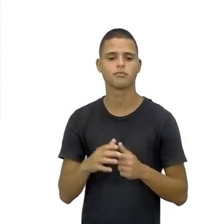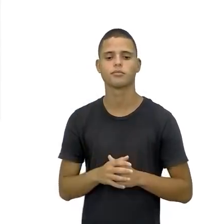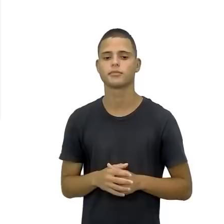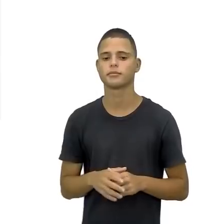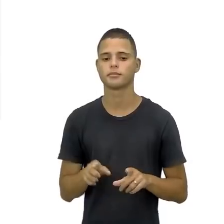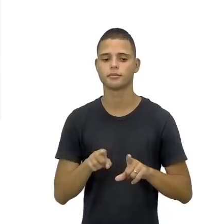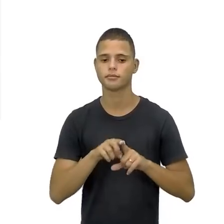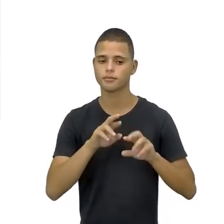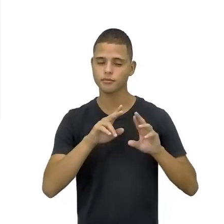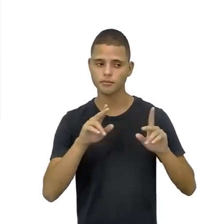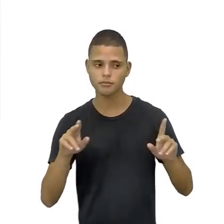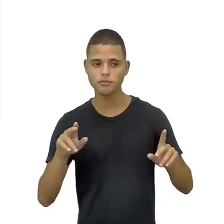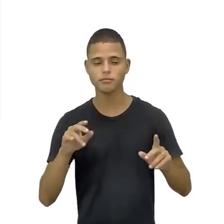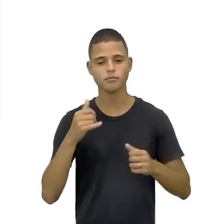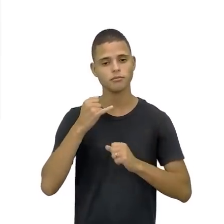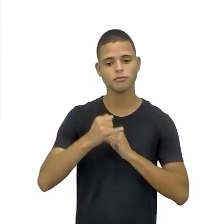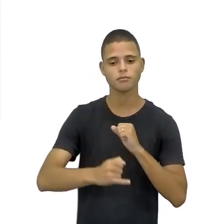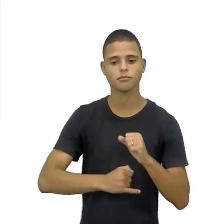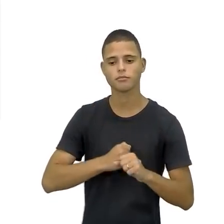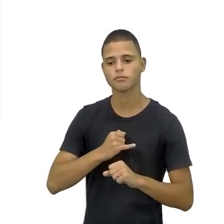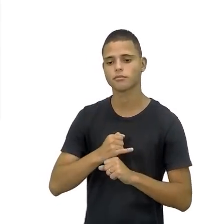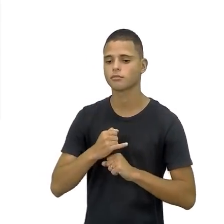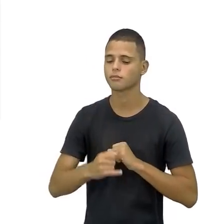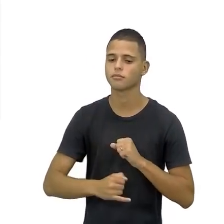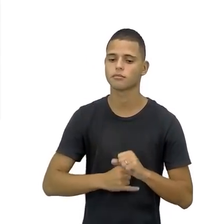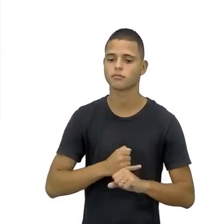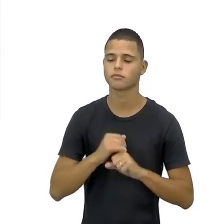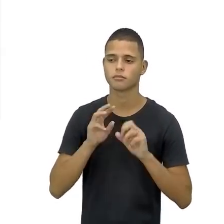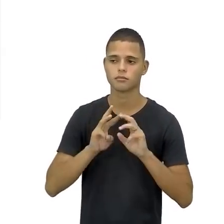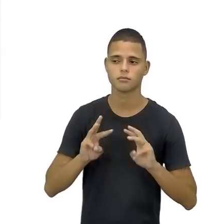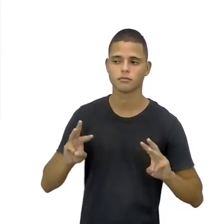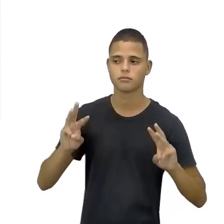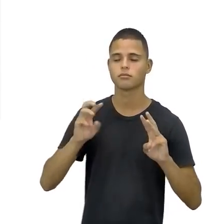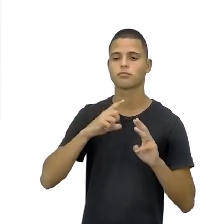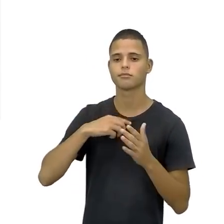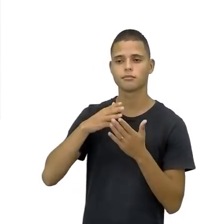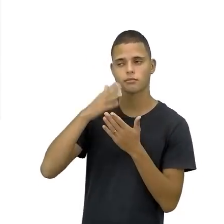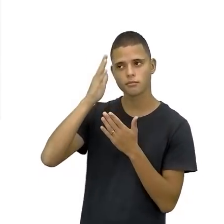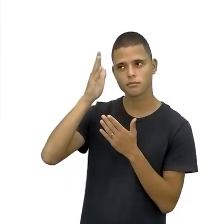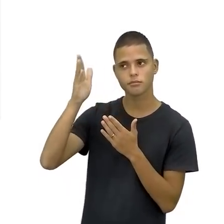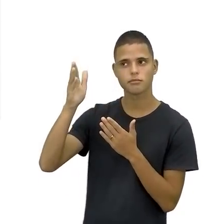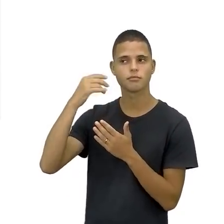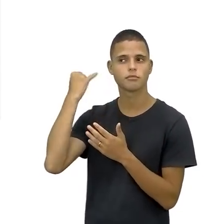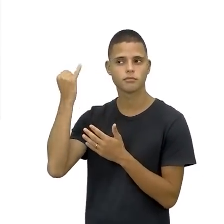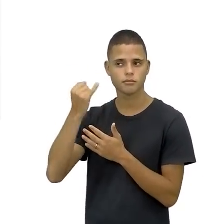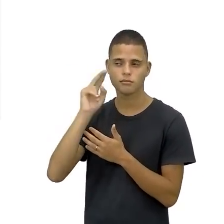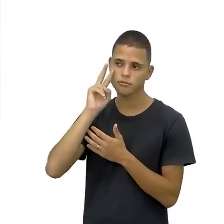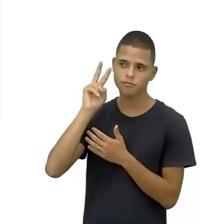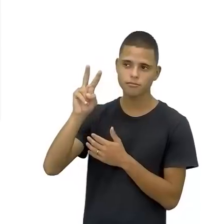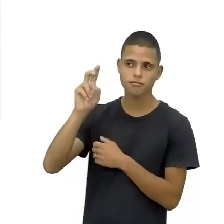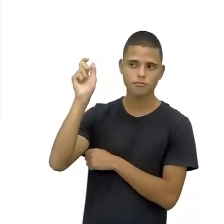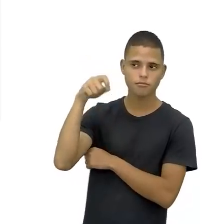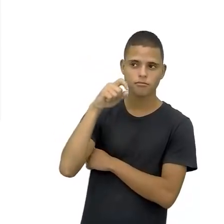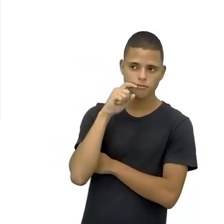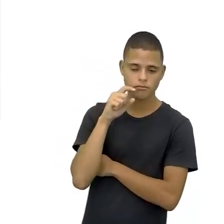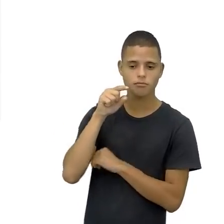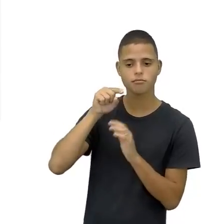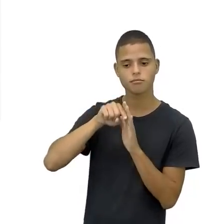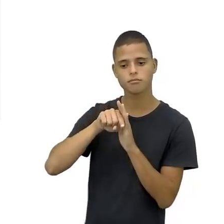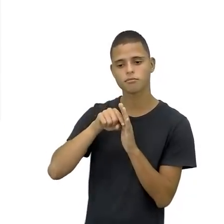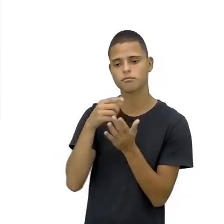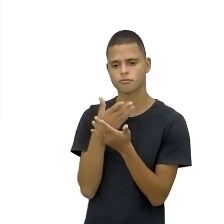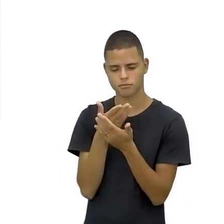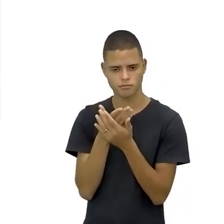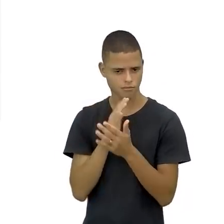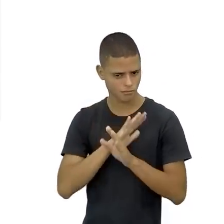bacanas na internet que têm verbetes enciclopédicos muito importantes também, que não só os